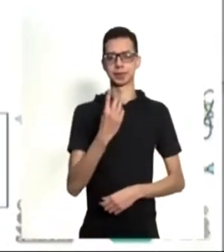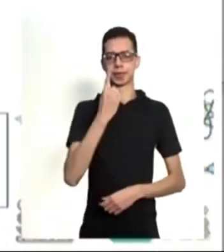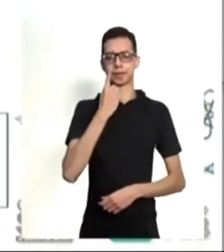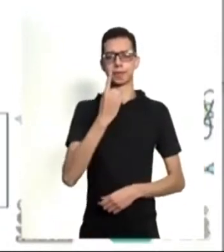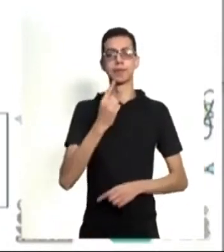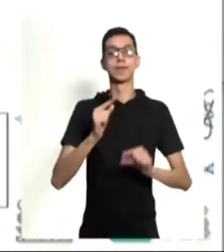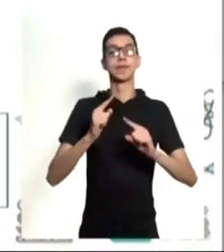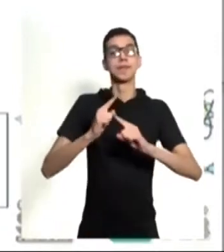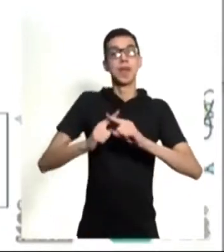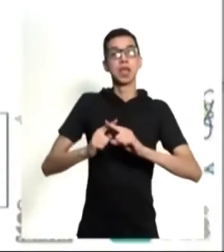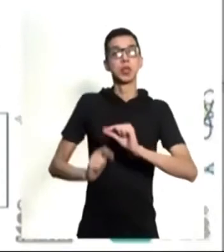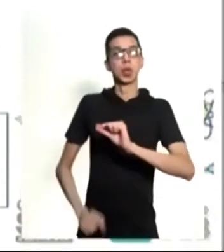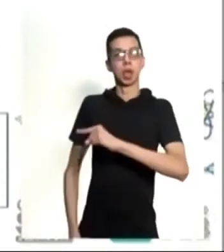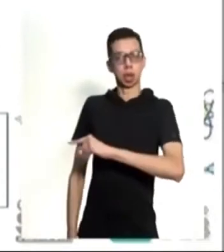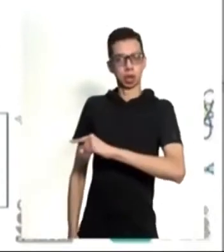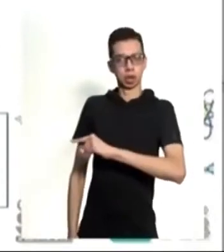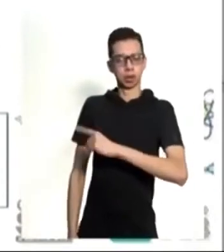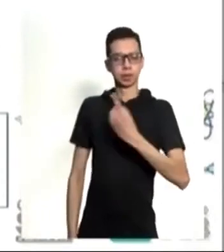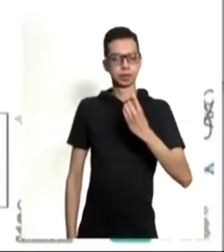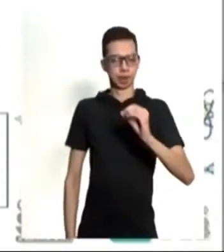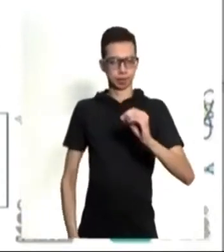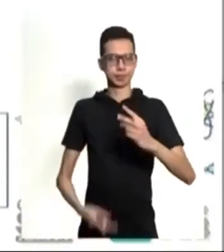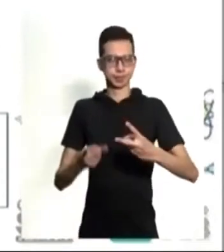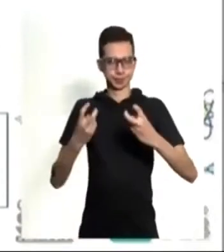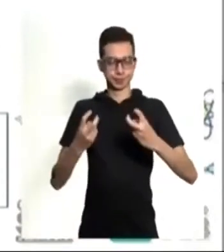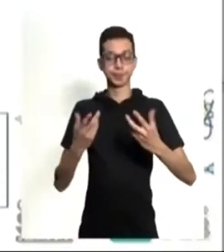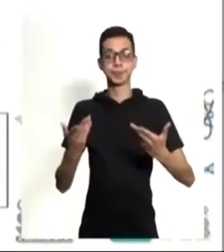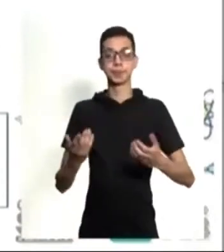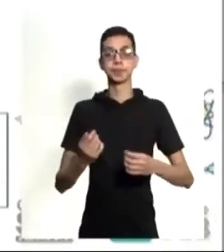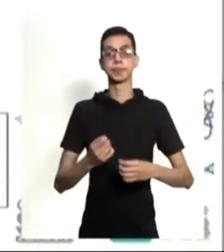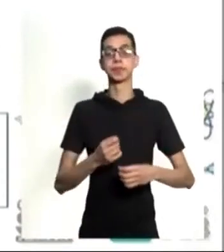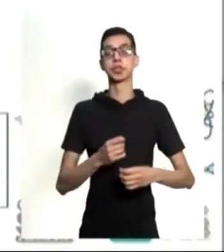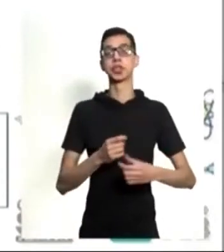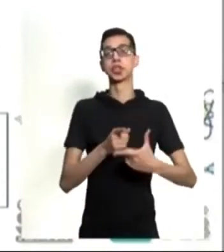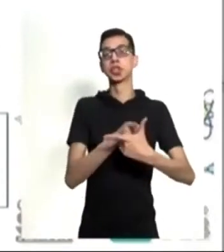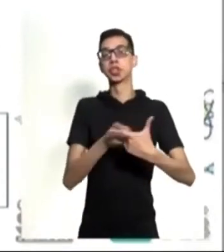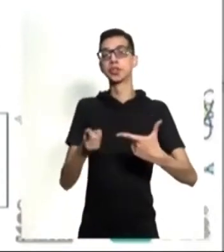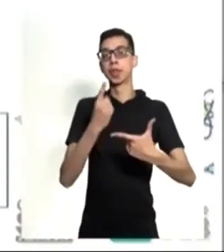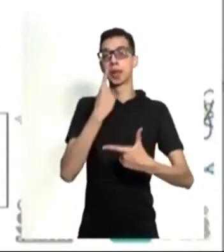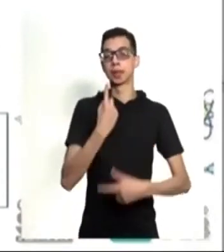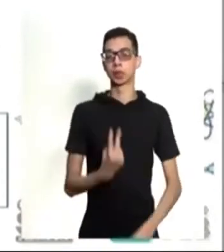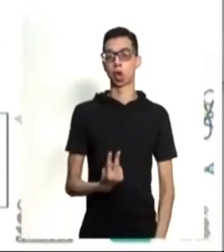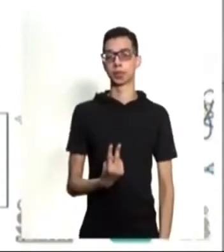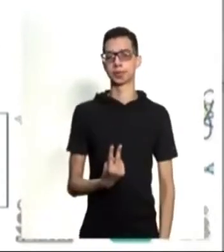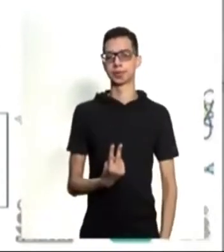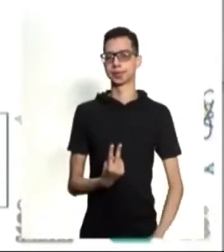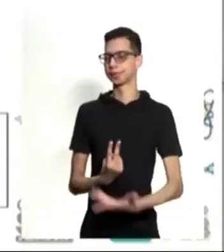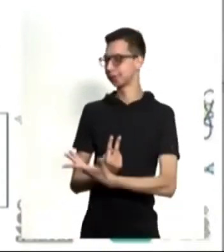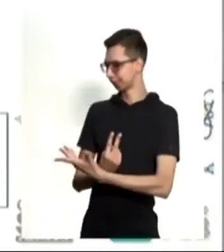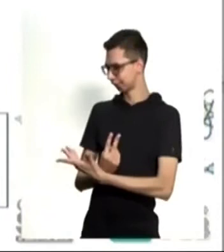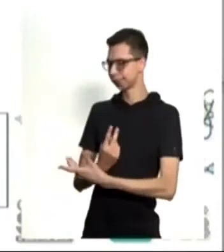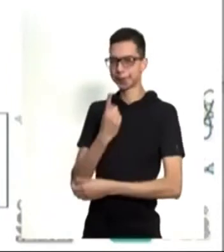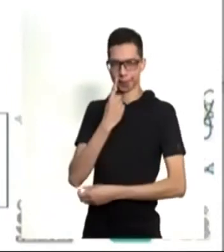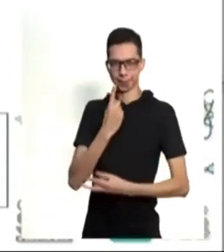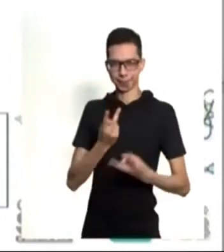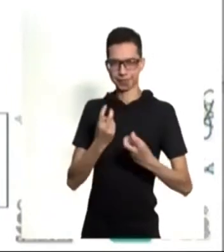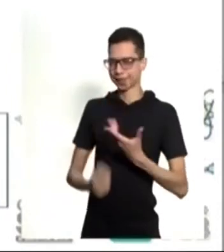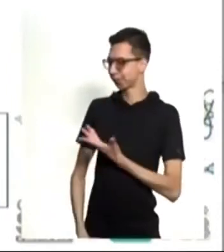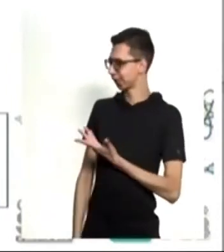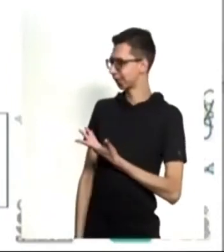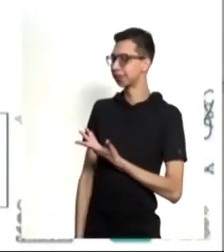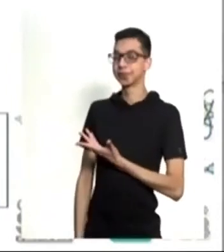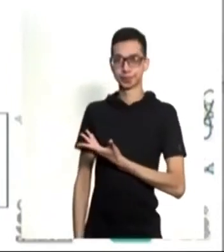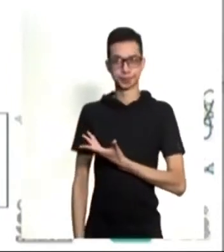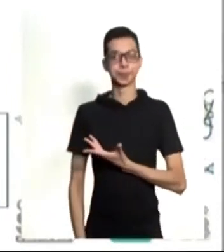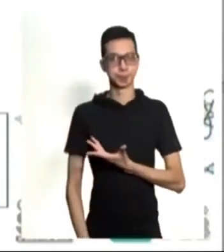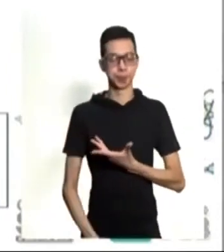do trapézio, 10, por 2. É a base maior mais a base menor vezes a altura, por 2.